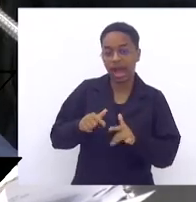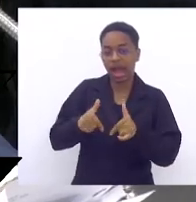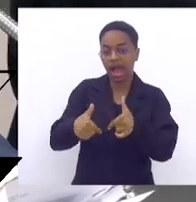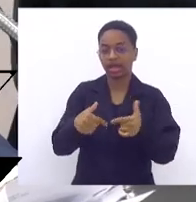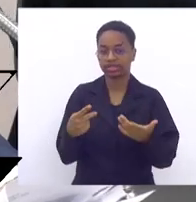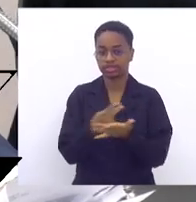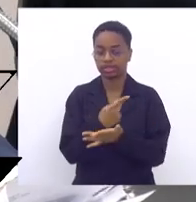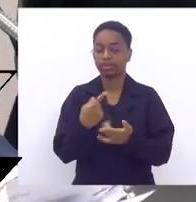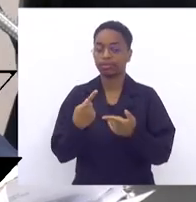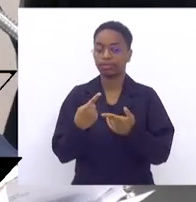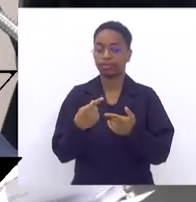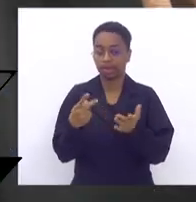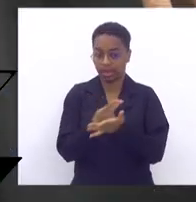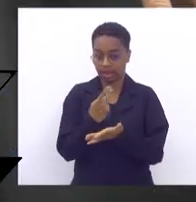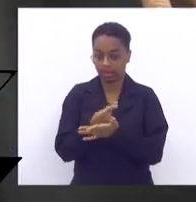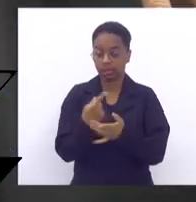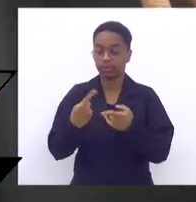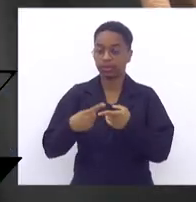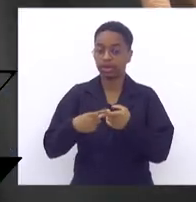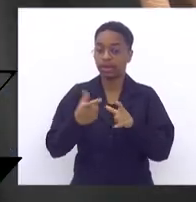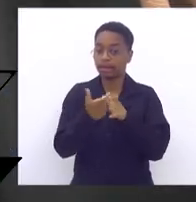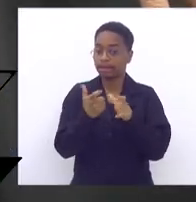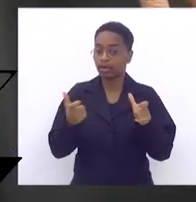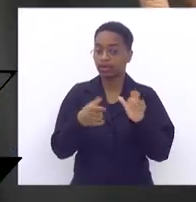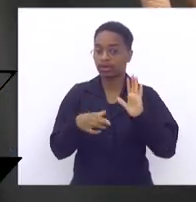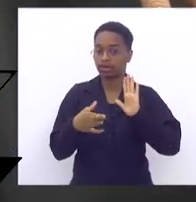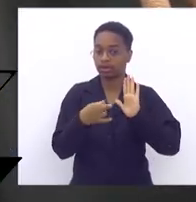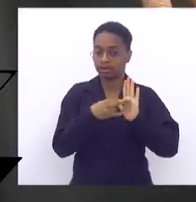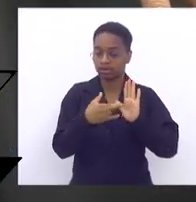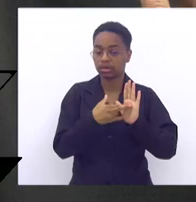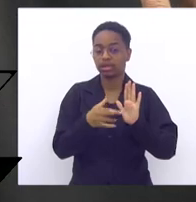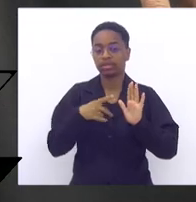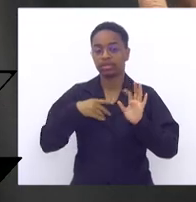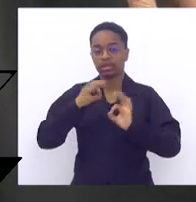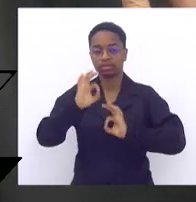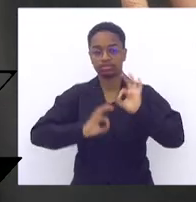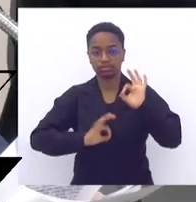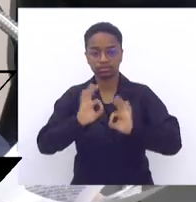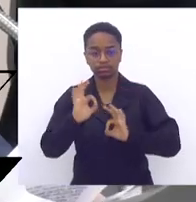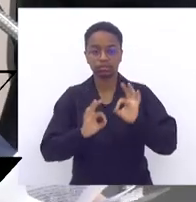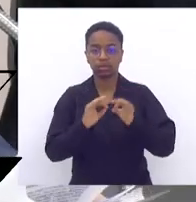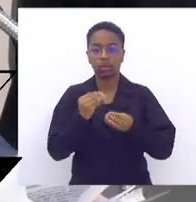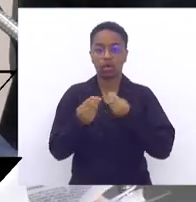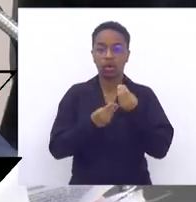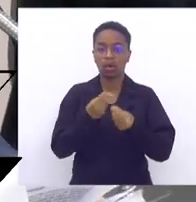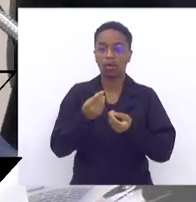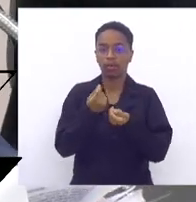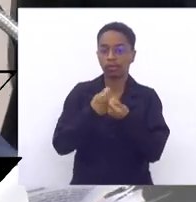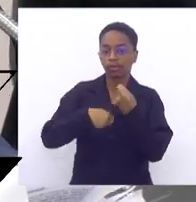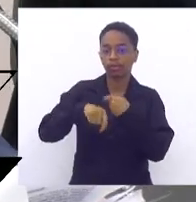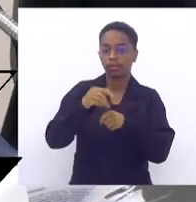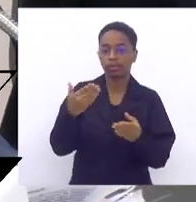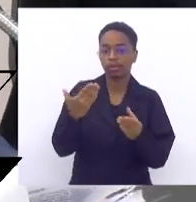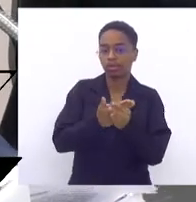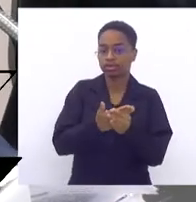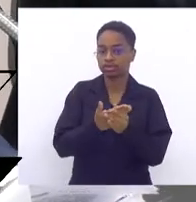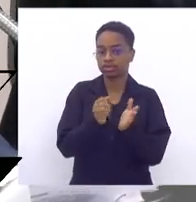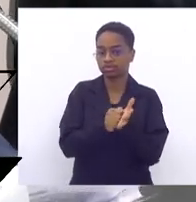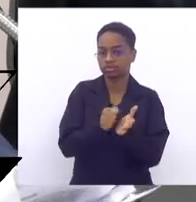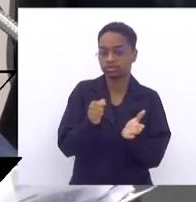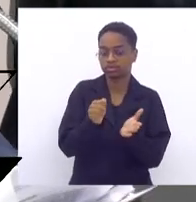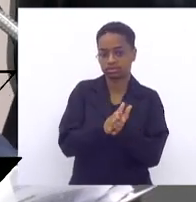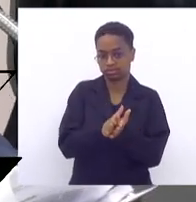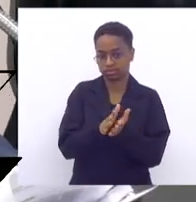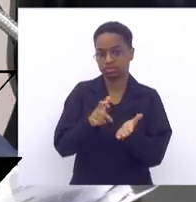regimentos internos, que é o que geralmente regula o processo administrativo punitivo, existe essa distinção